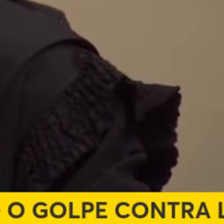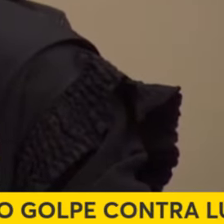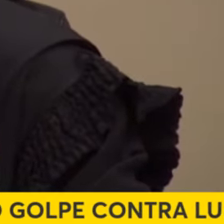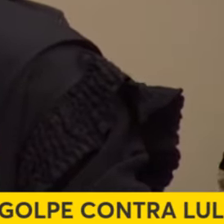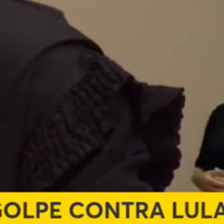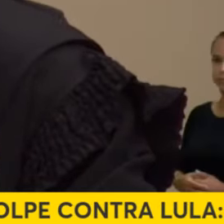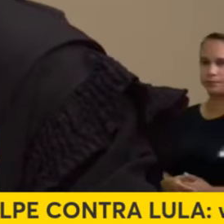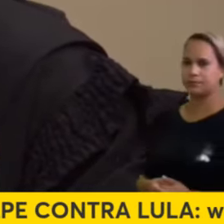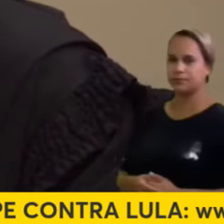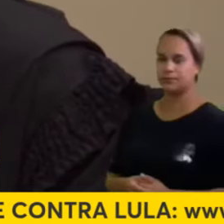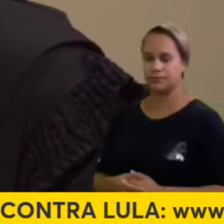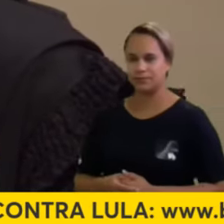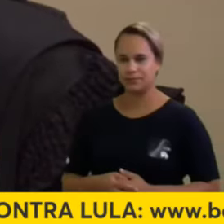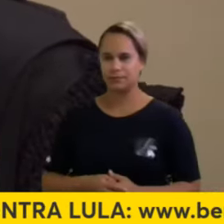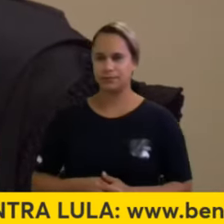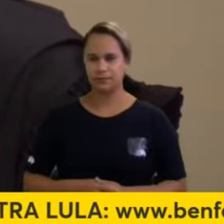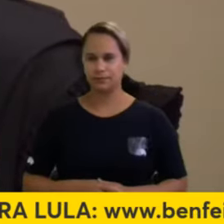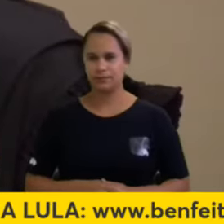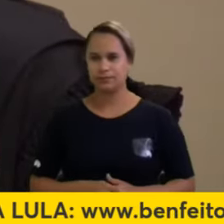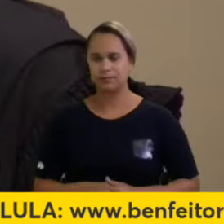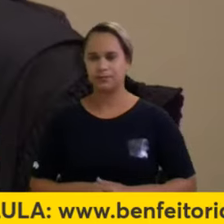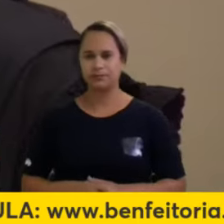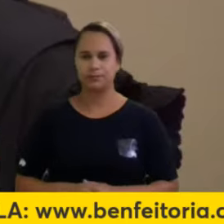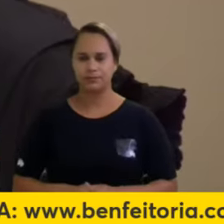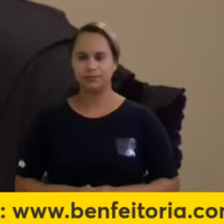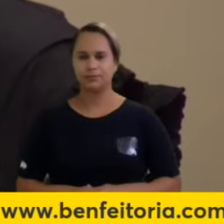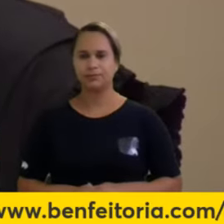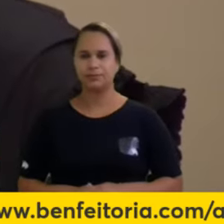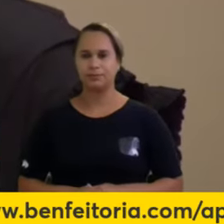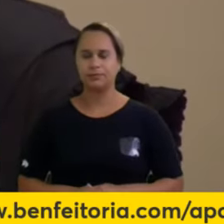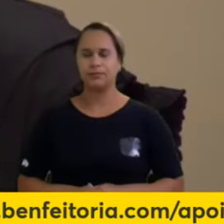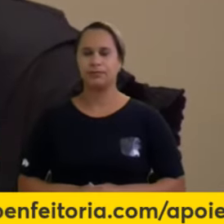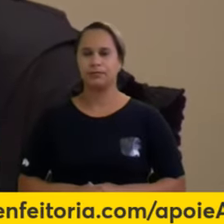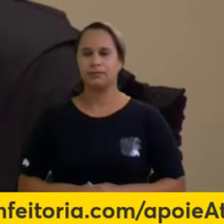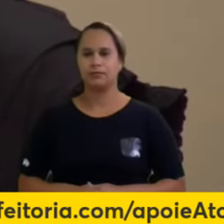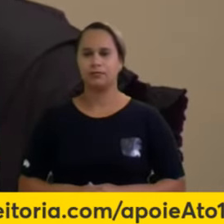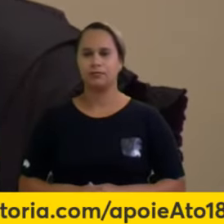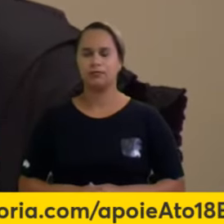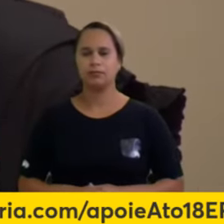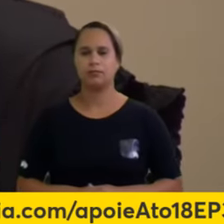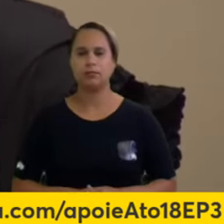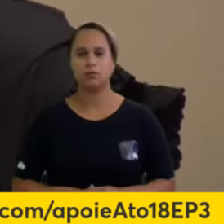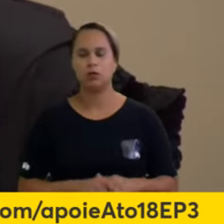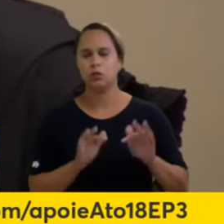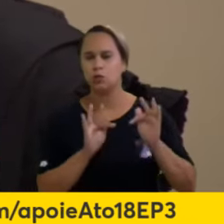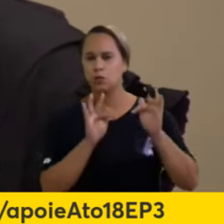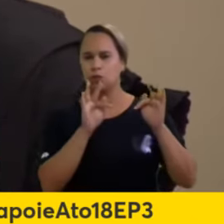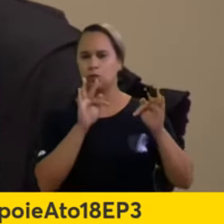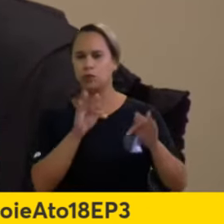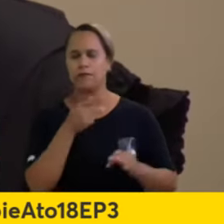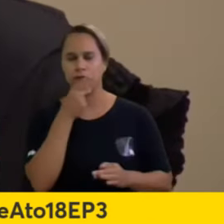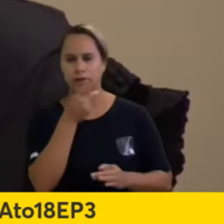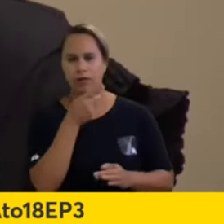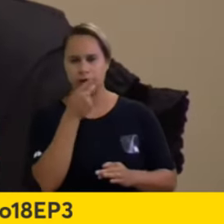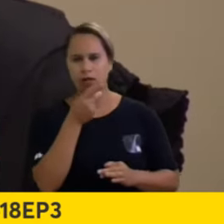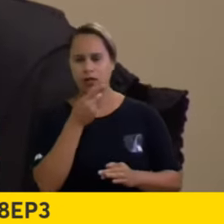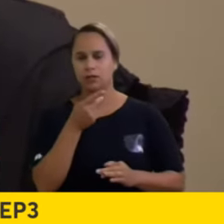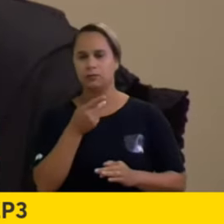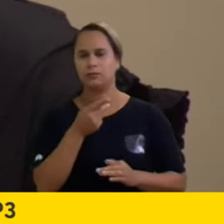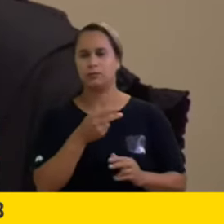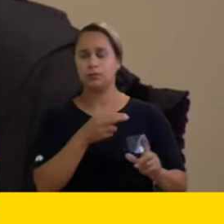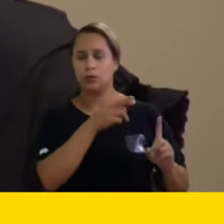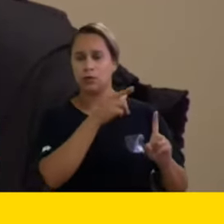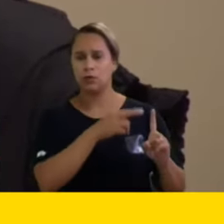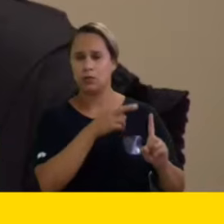Varejo SA para uso do investigado e seus assessores em suas alegações finais os investigados defendem que não consta dos Autos